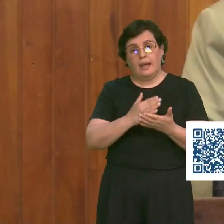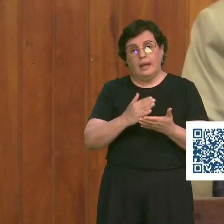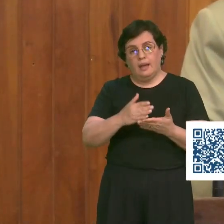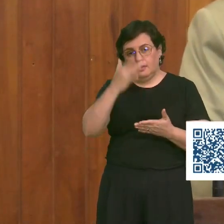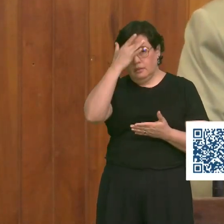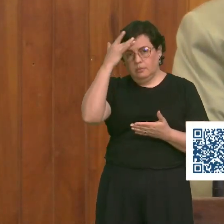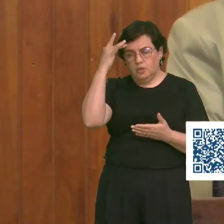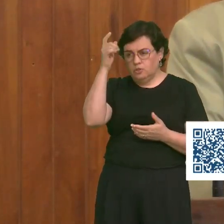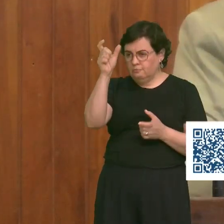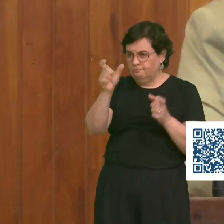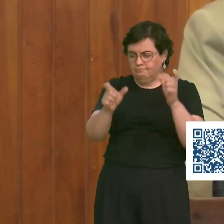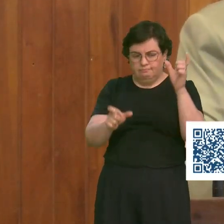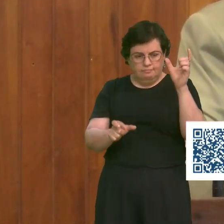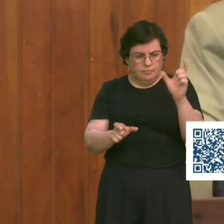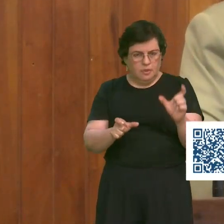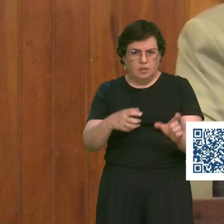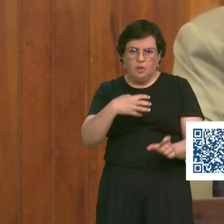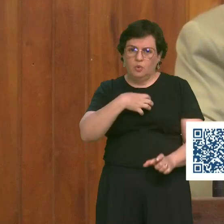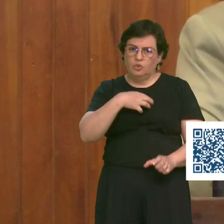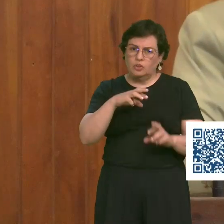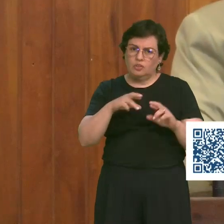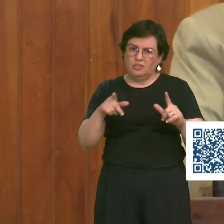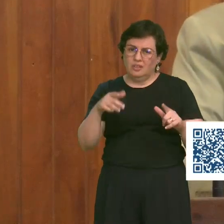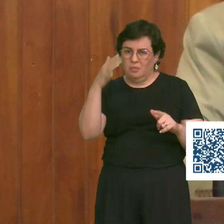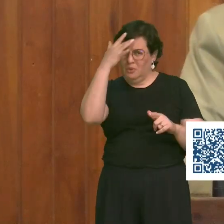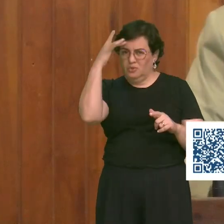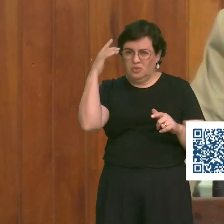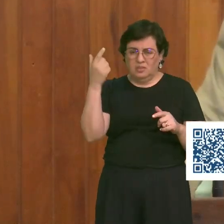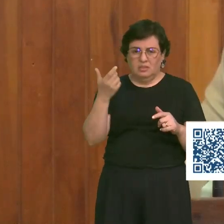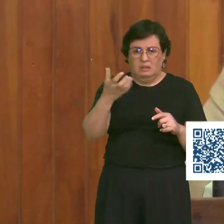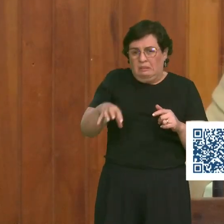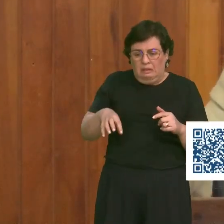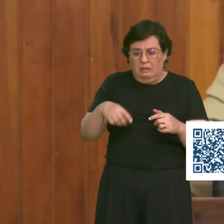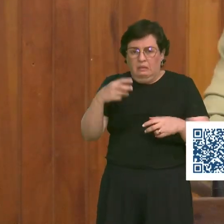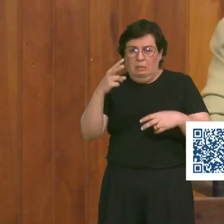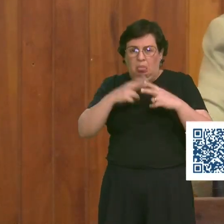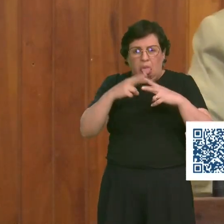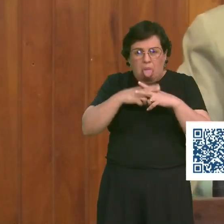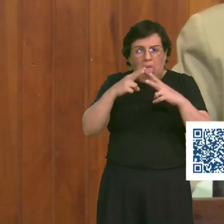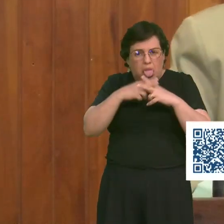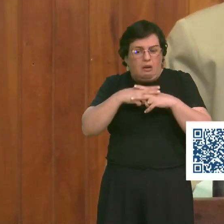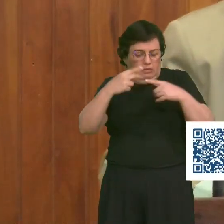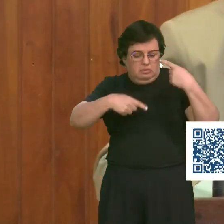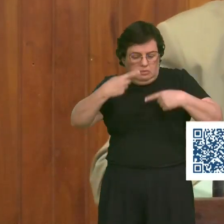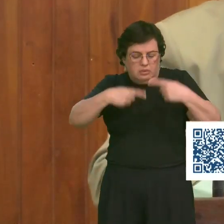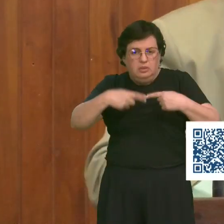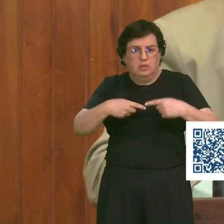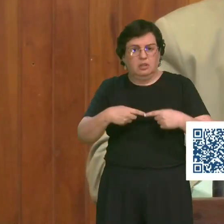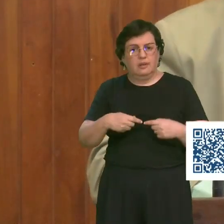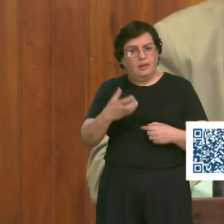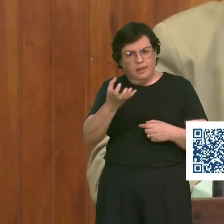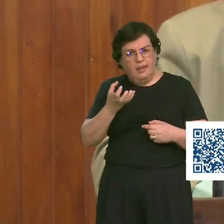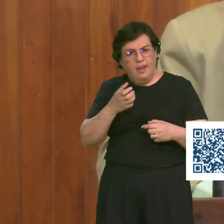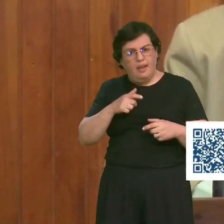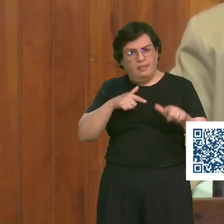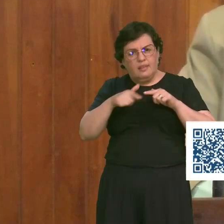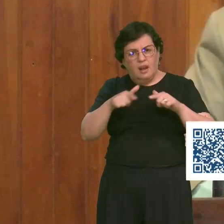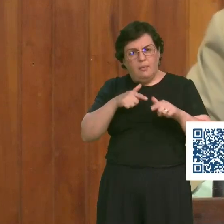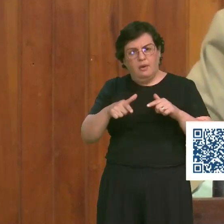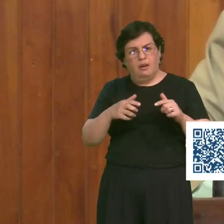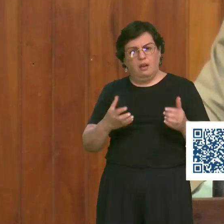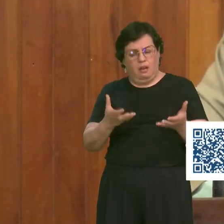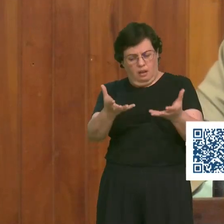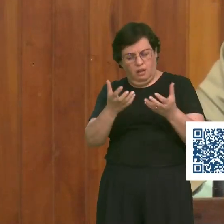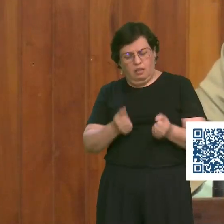também né as pessoas não querem ficar entrando em conflito não querem é Vereador quer trabalhar quer atender a sua comunidade